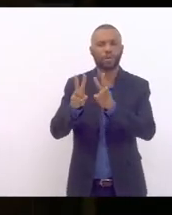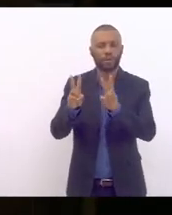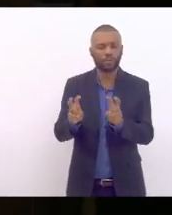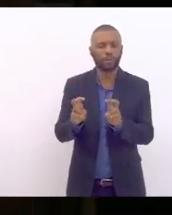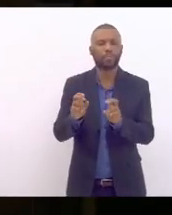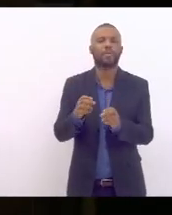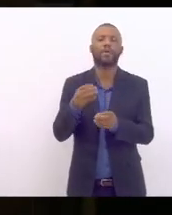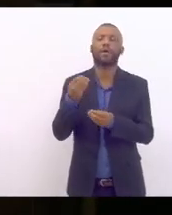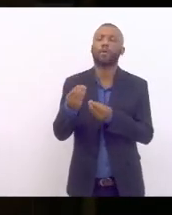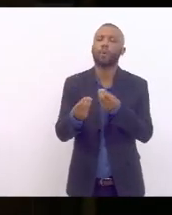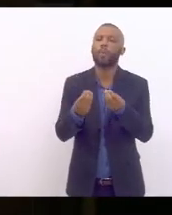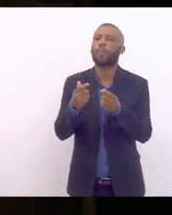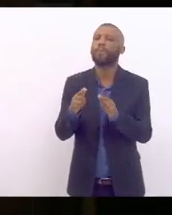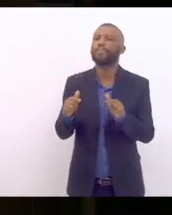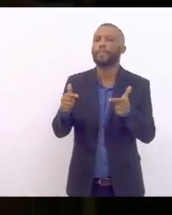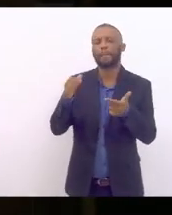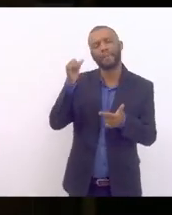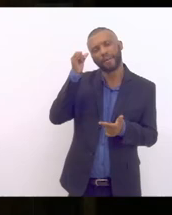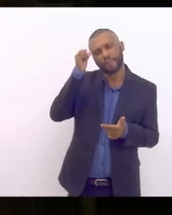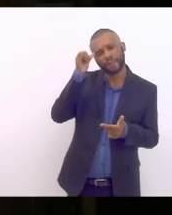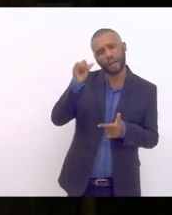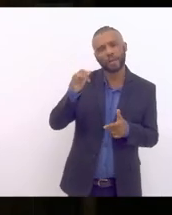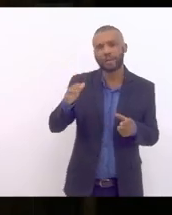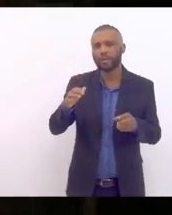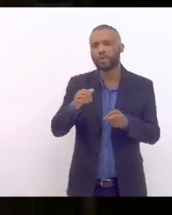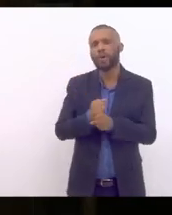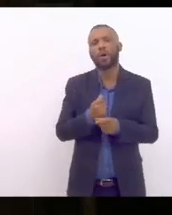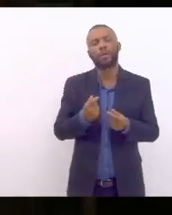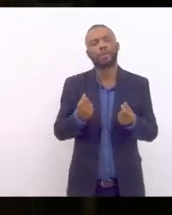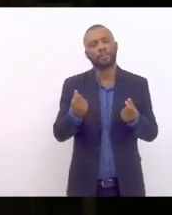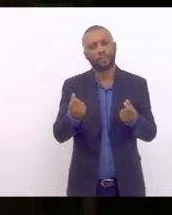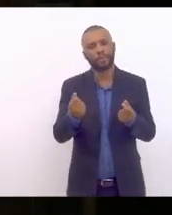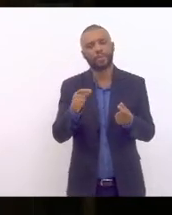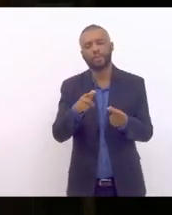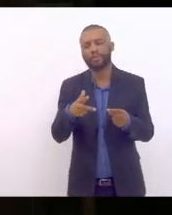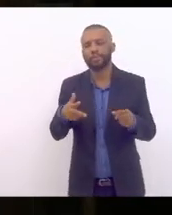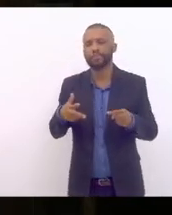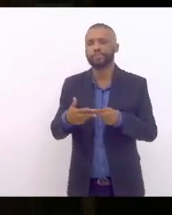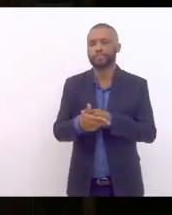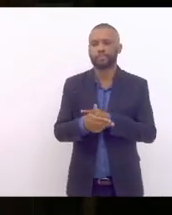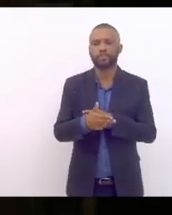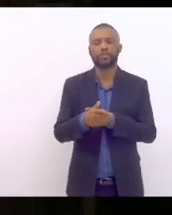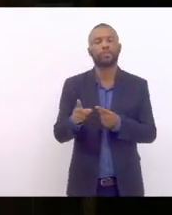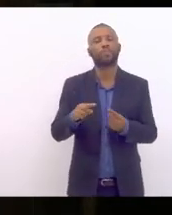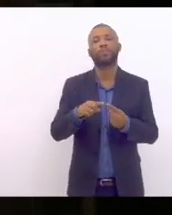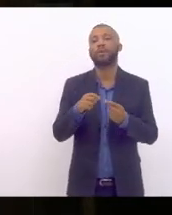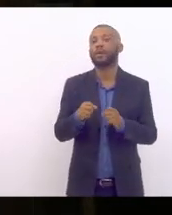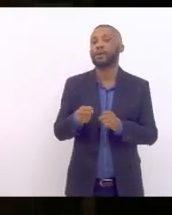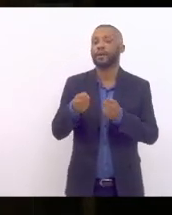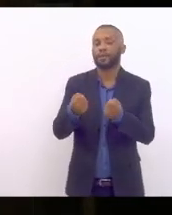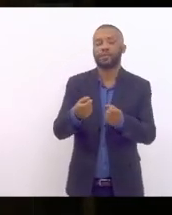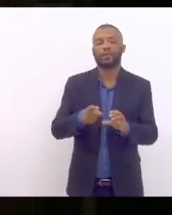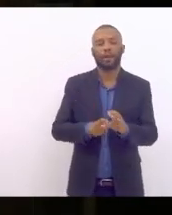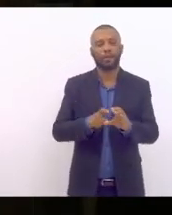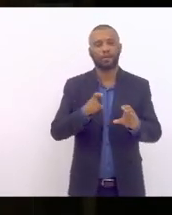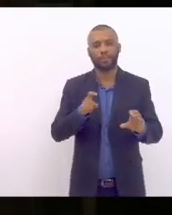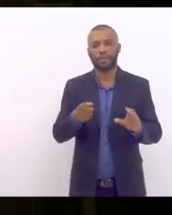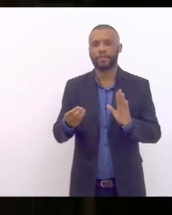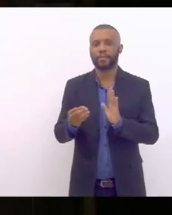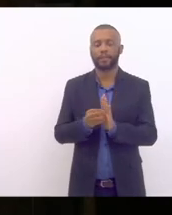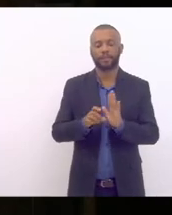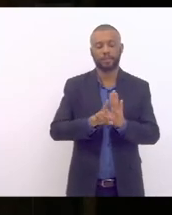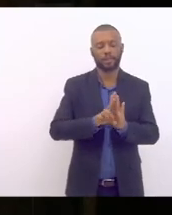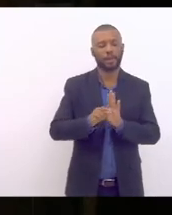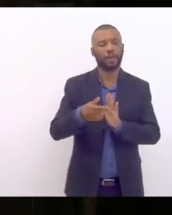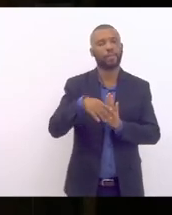como fazer para evitar que os orçamentos das Universidades sejam cortados garantindo autonomia na legislação